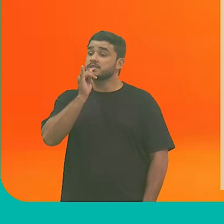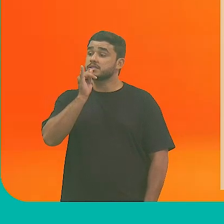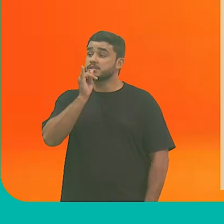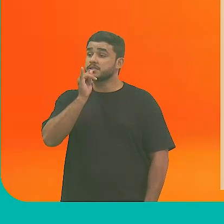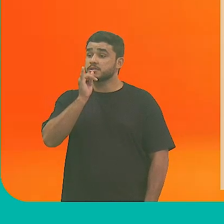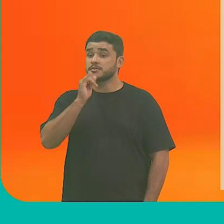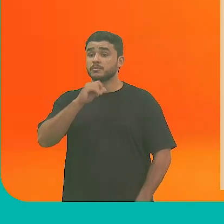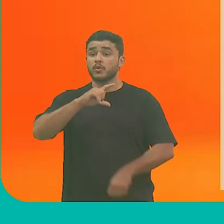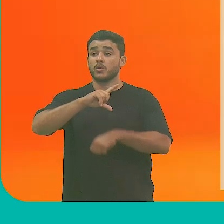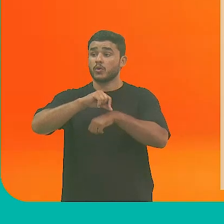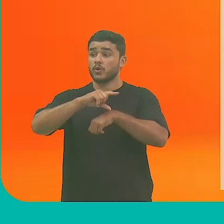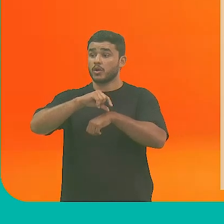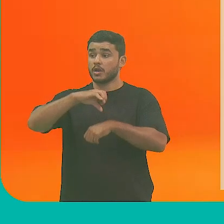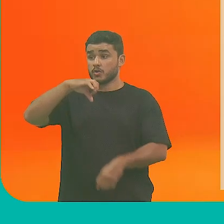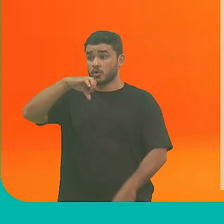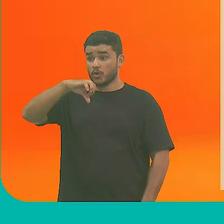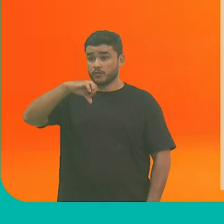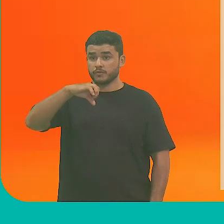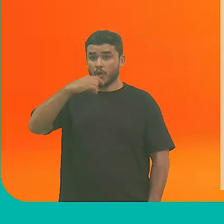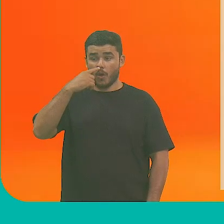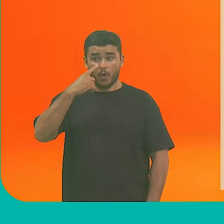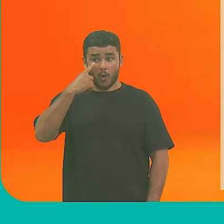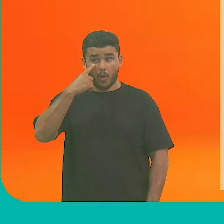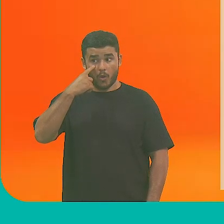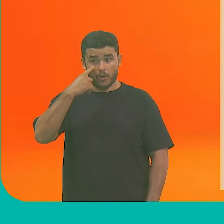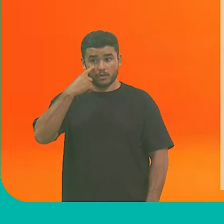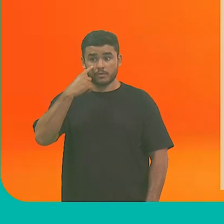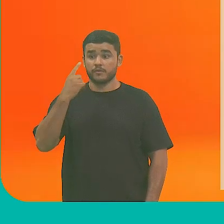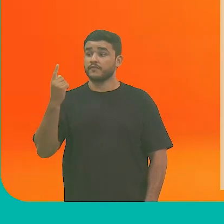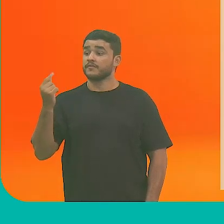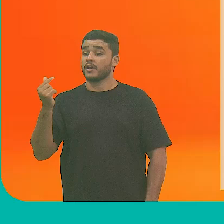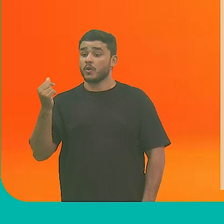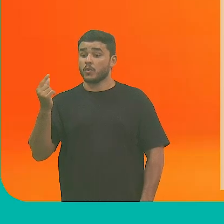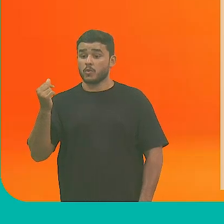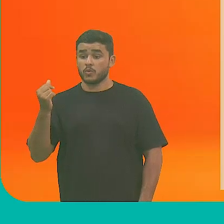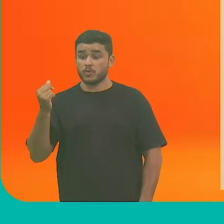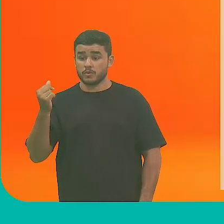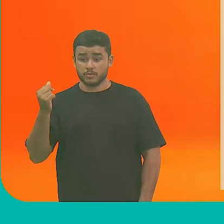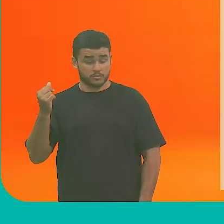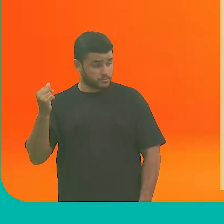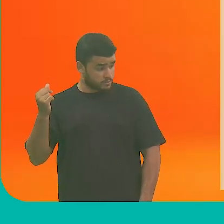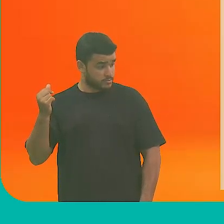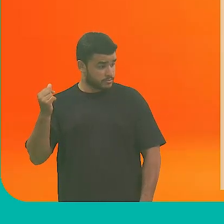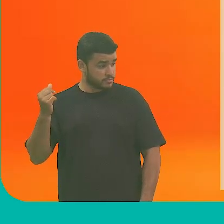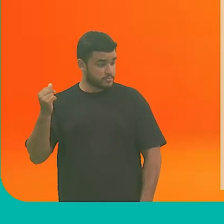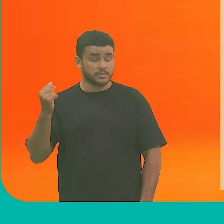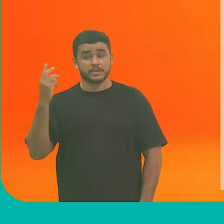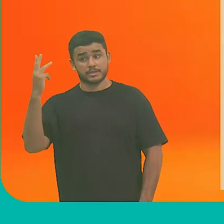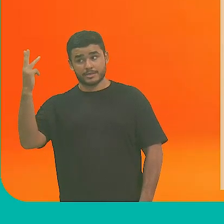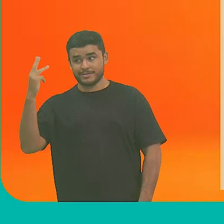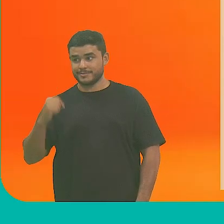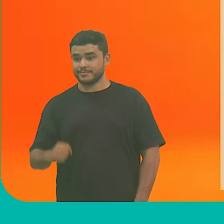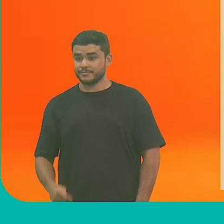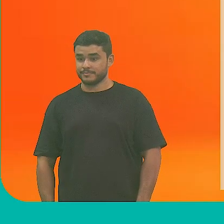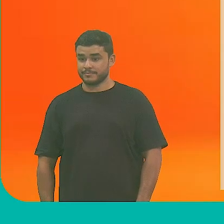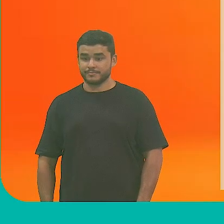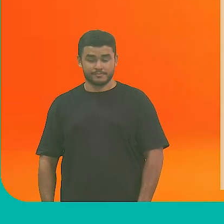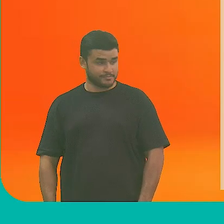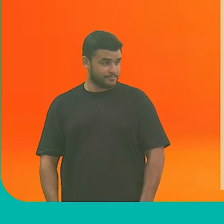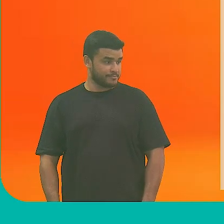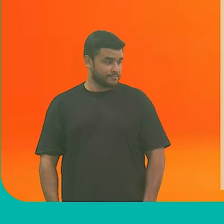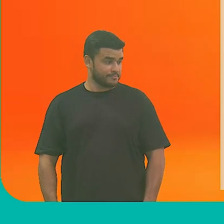A? 3, ó. Às 9 horas, a criptomoeda B, ela varia o